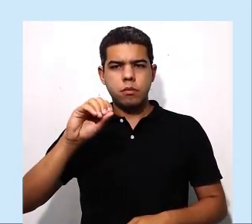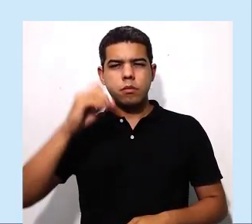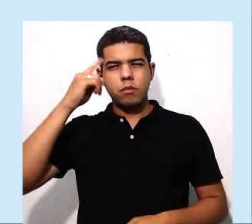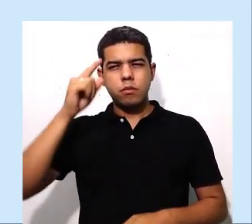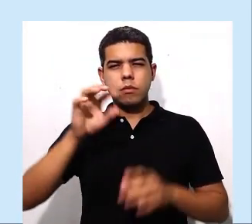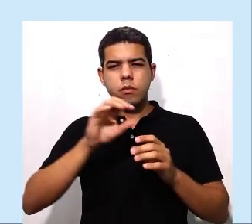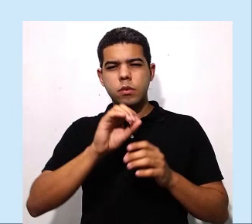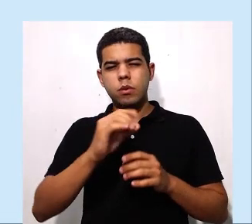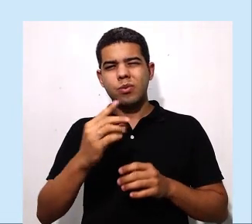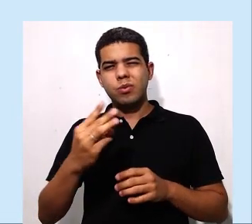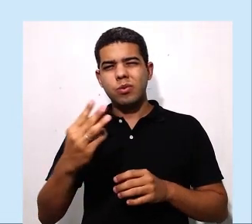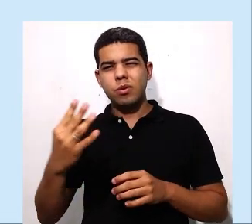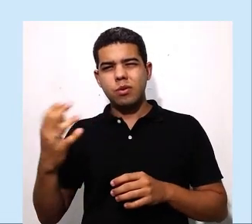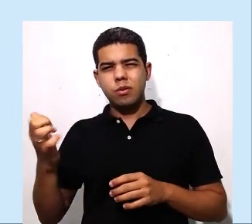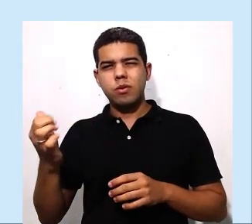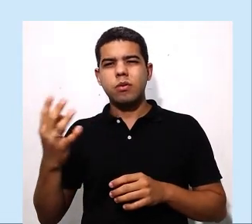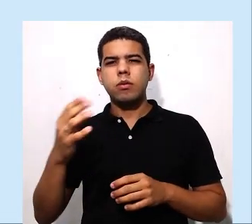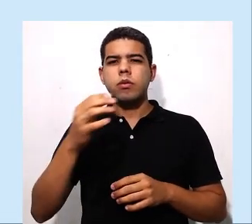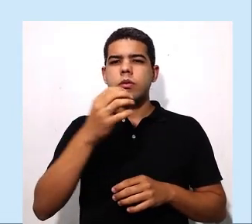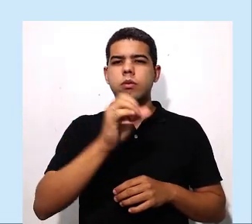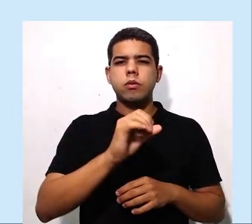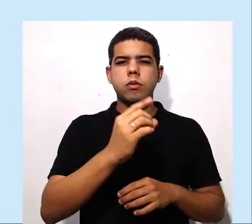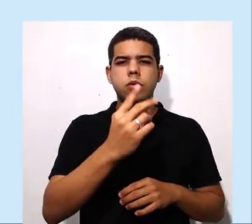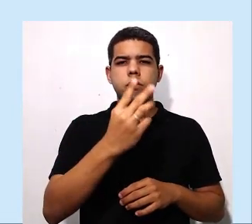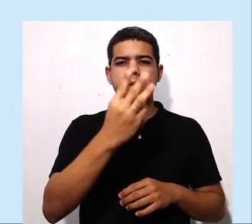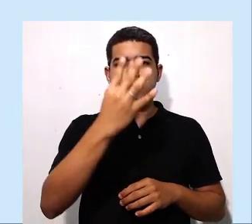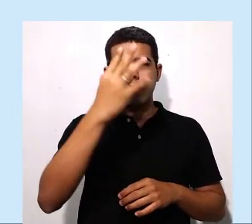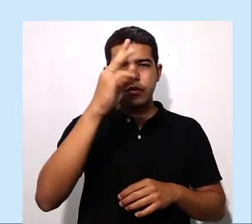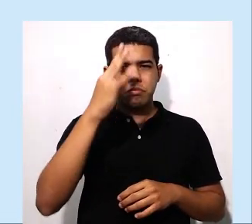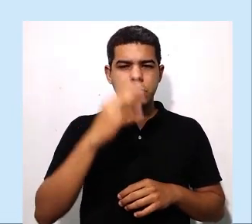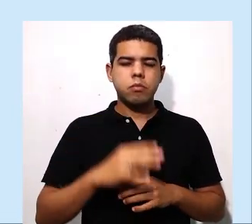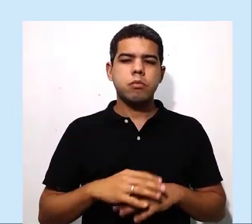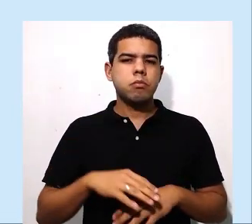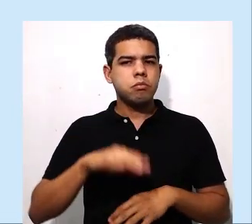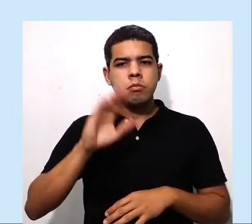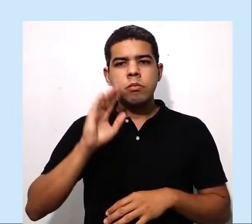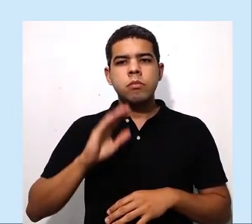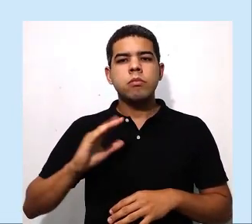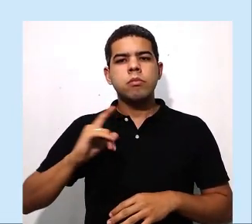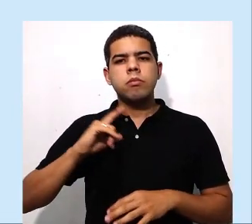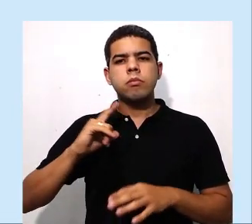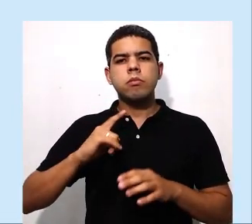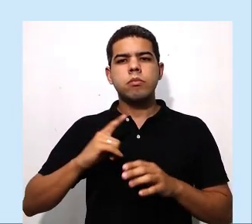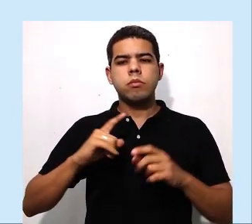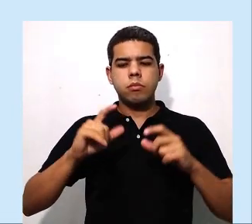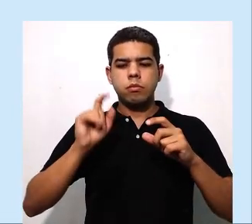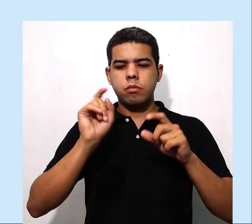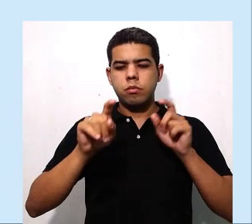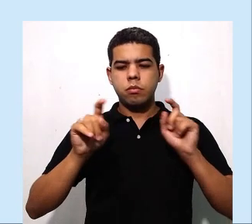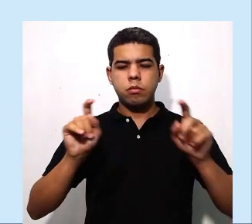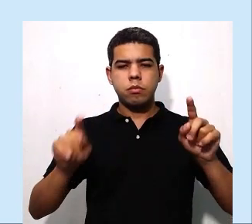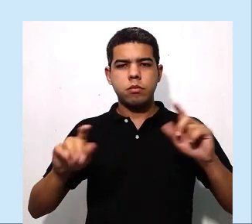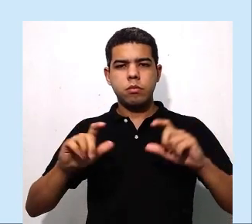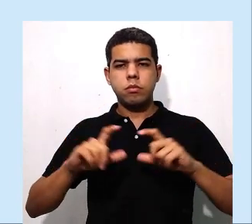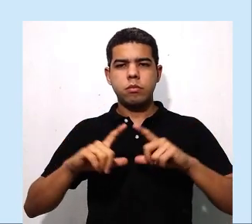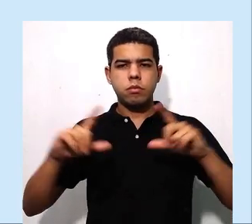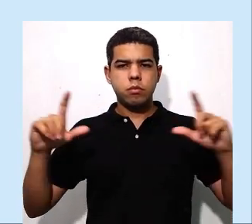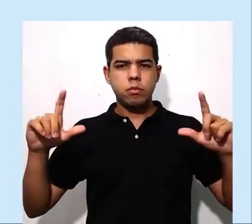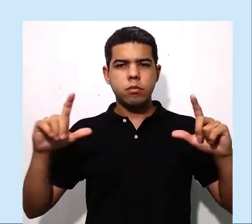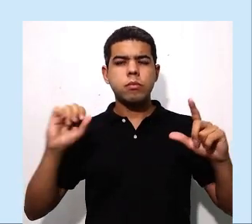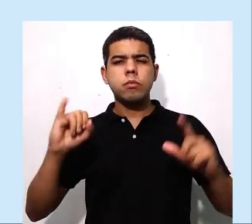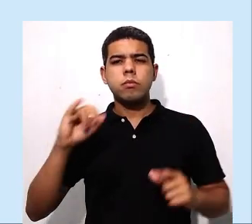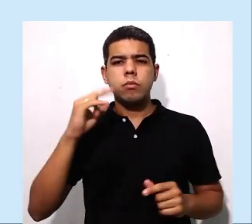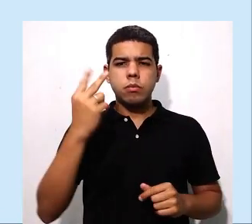né? 1, 0, 1, 2, 3, 4, 0, 1, 2, 3, 4, beleza? Onde esses pontos foram ampliados. Então, se está no